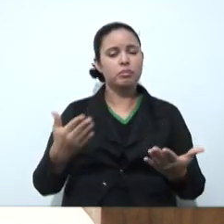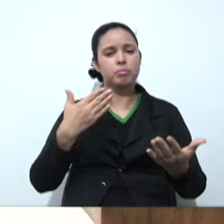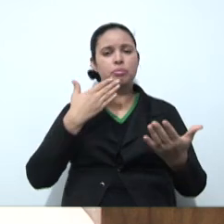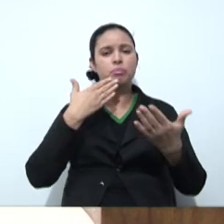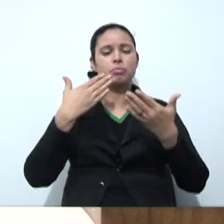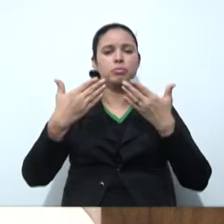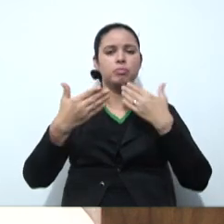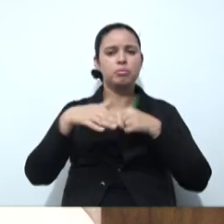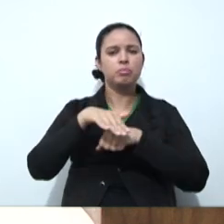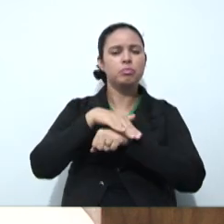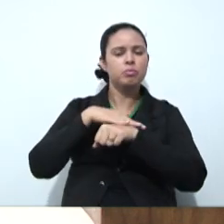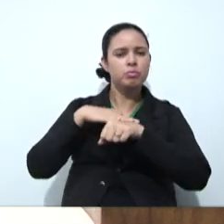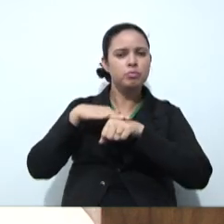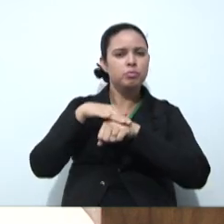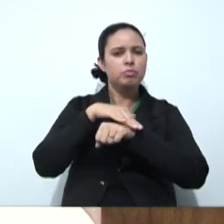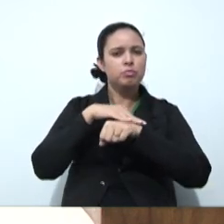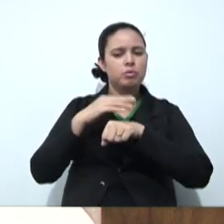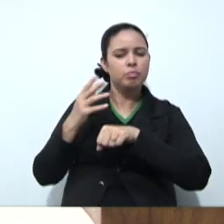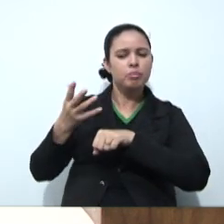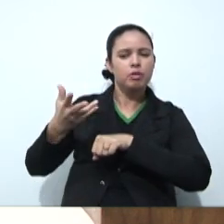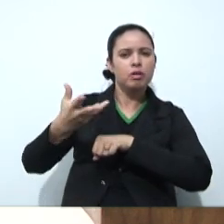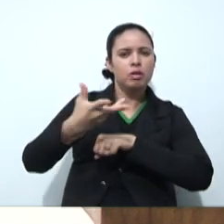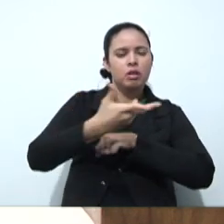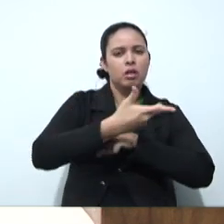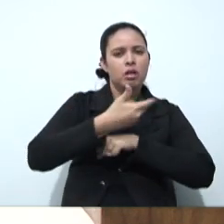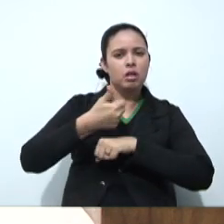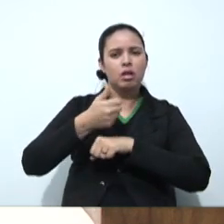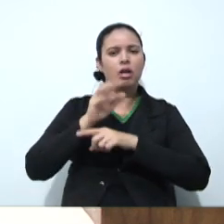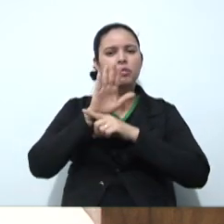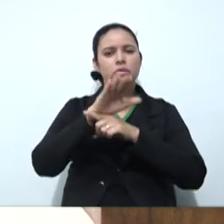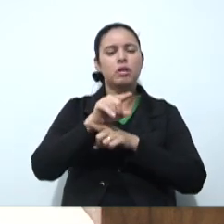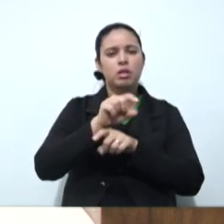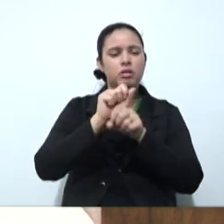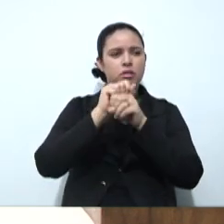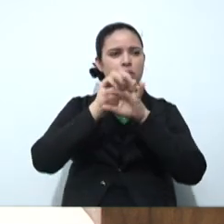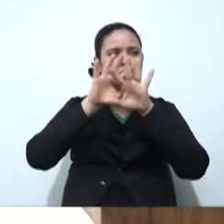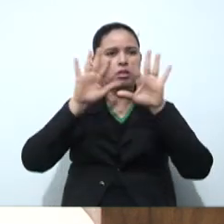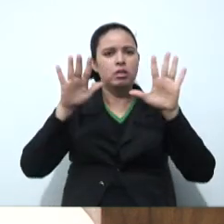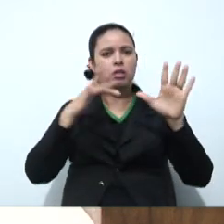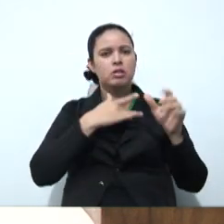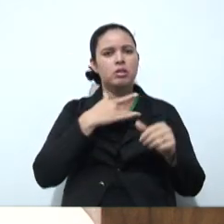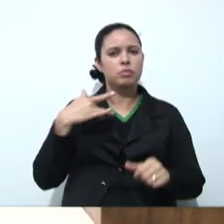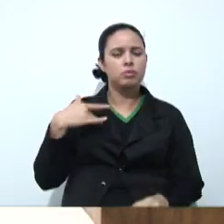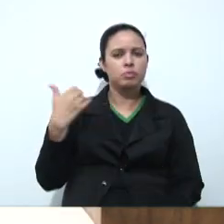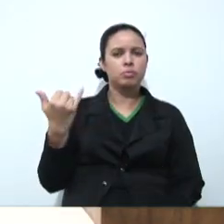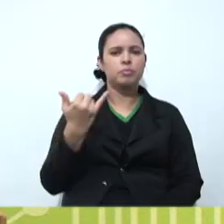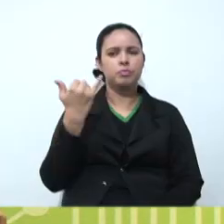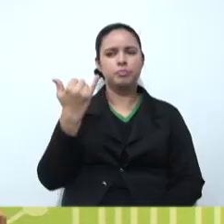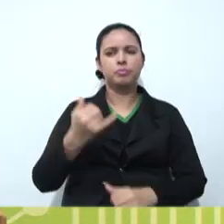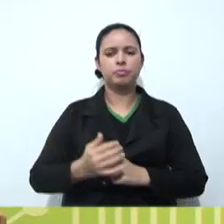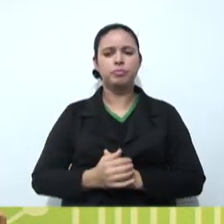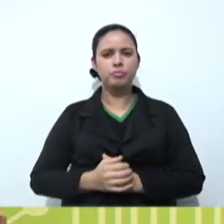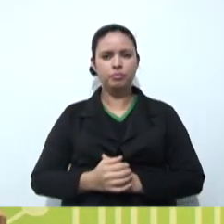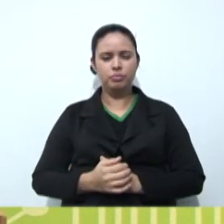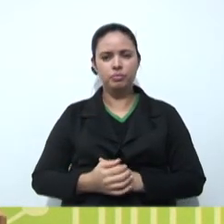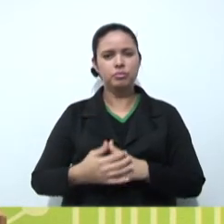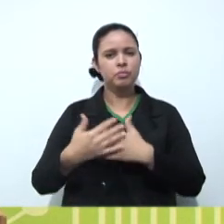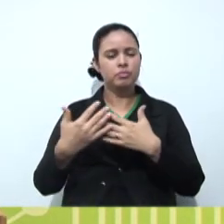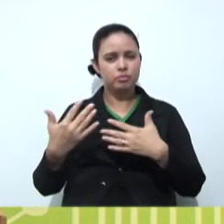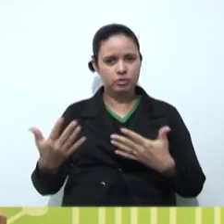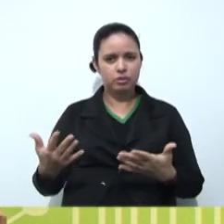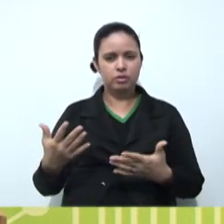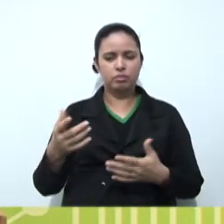pessoas que isso realmente melhora a sua condição de vida dentro da organização. É isso mesmo, professor. E é claro, né,